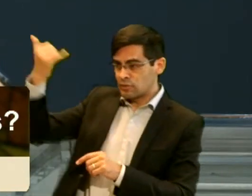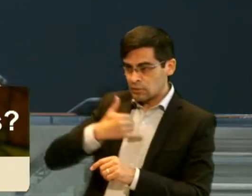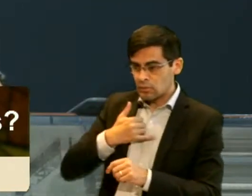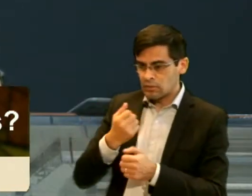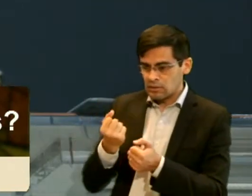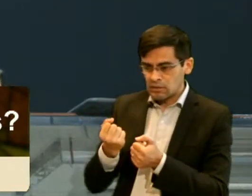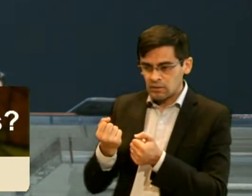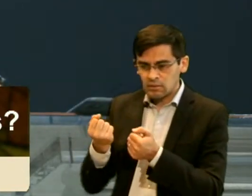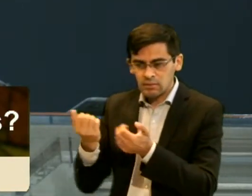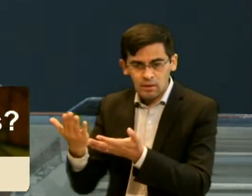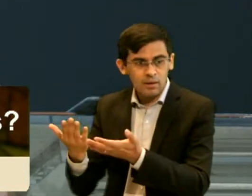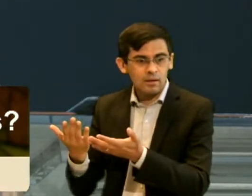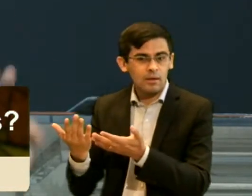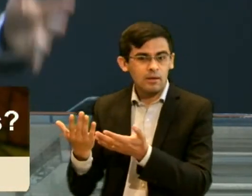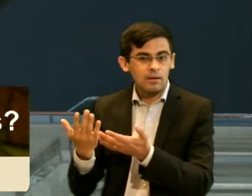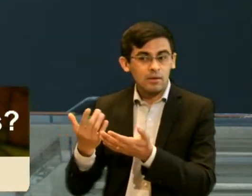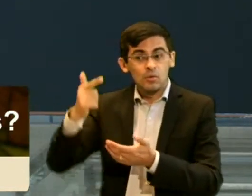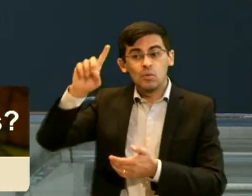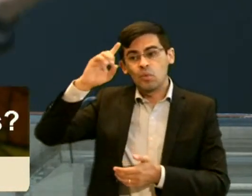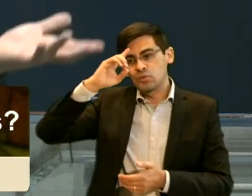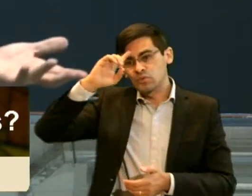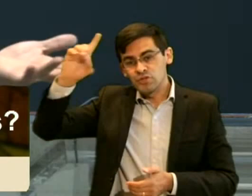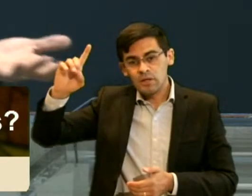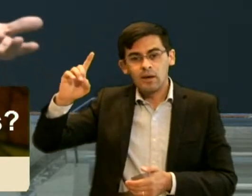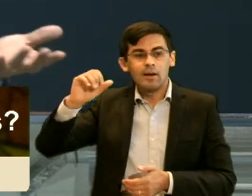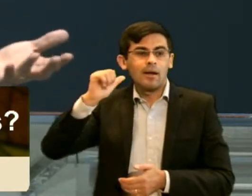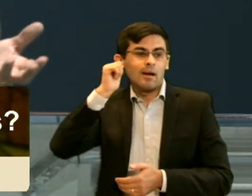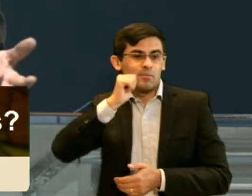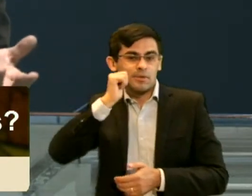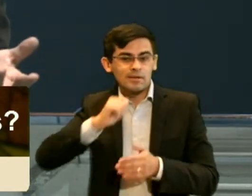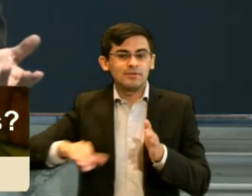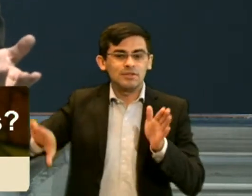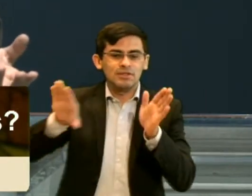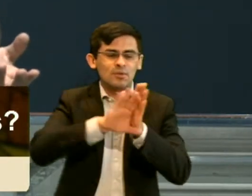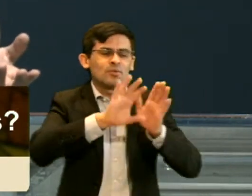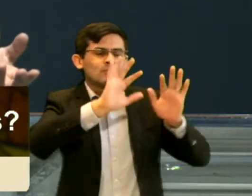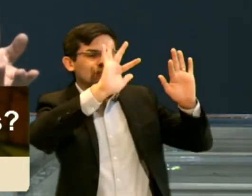No outro dia chega a Sil, feliz da vida. Eu achei que ela ia chegar brava.